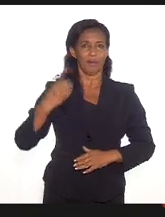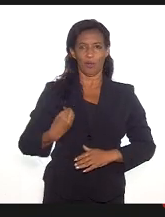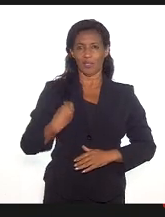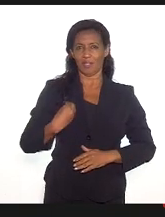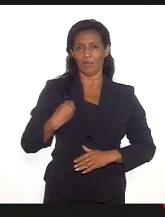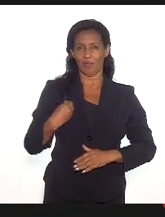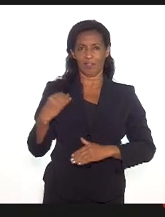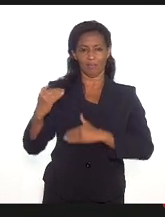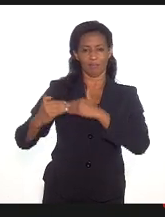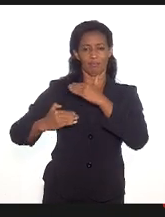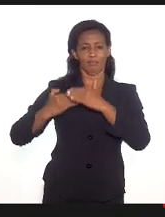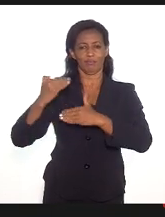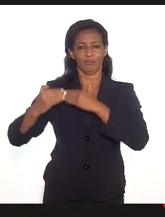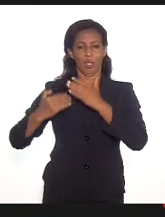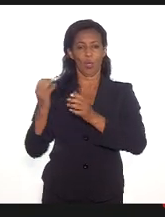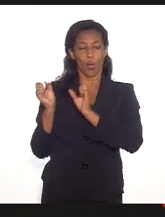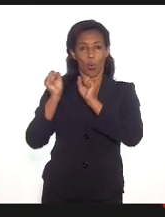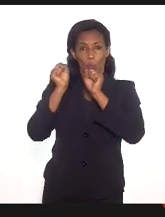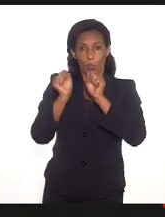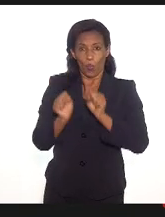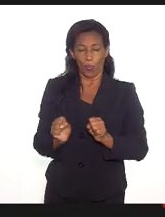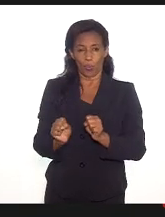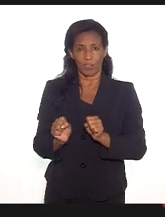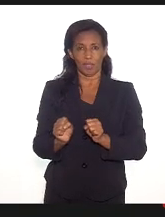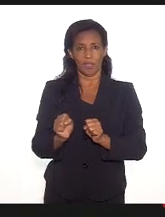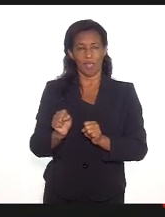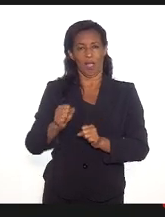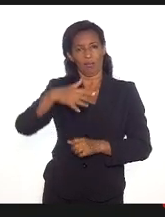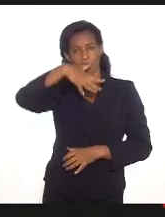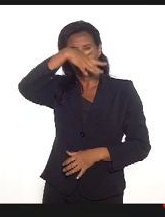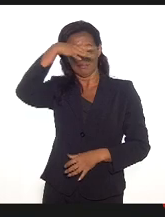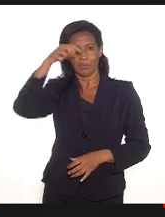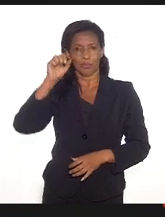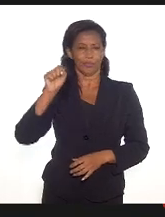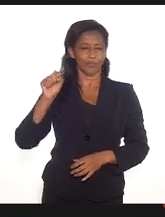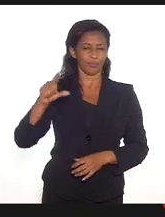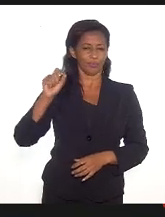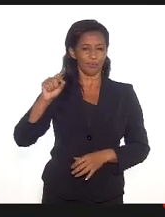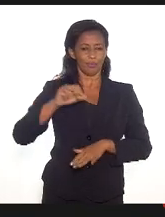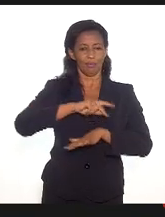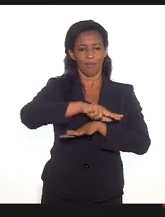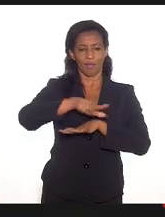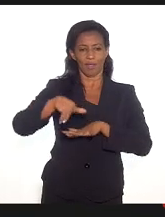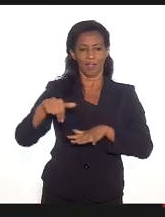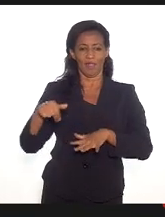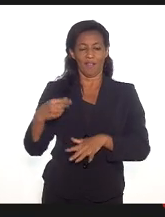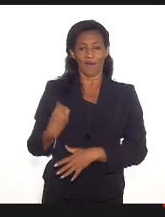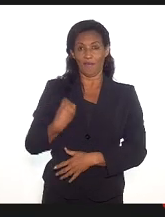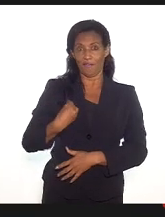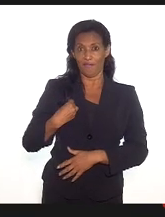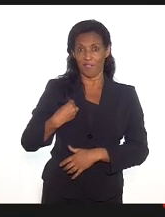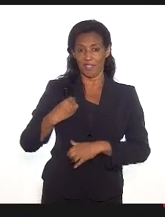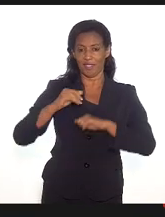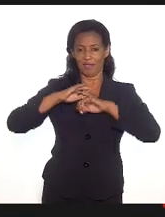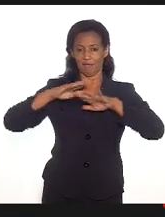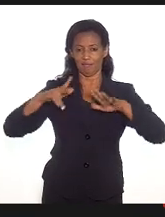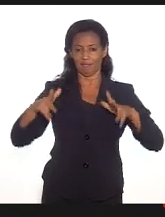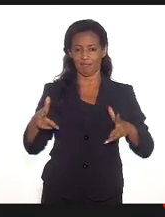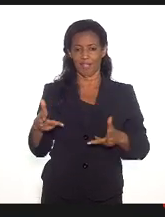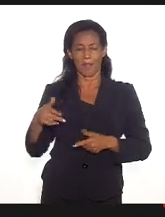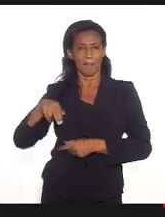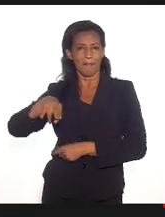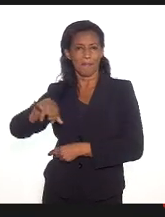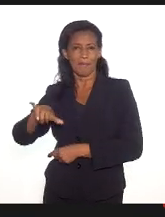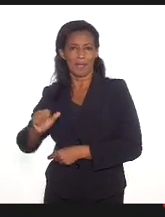prosperidade. O potencial da Amazônia Azul envolve diversas áreas, como vida marinha, os recursos